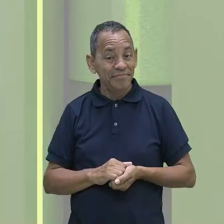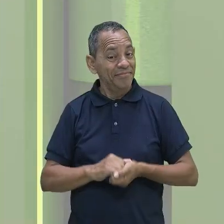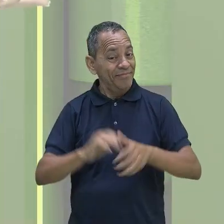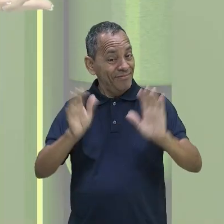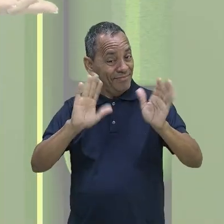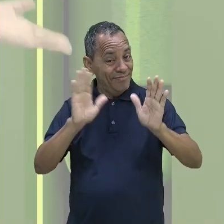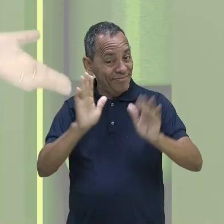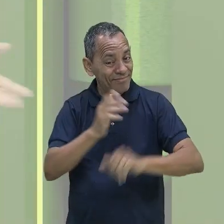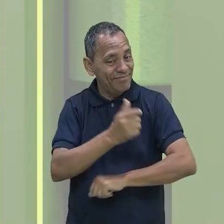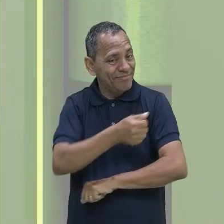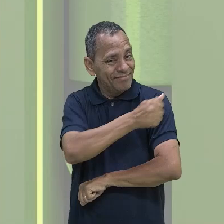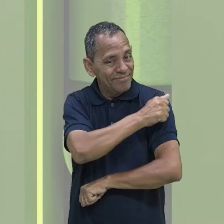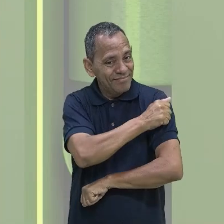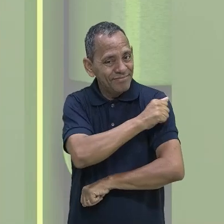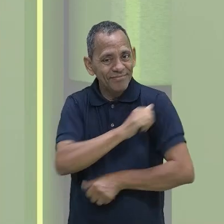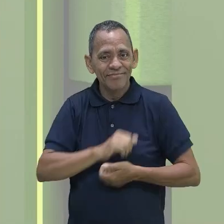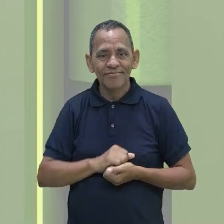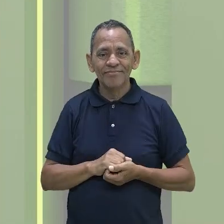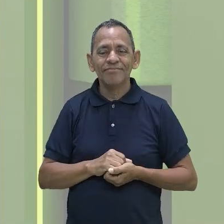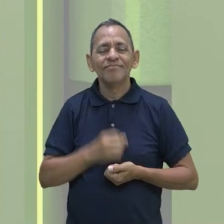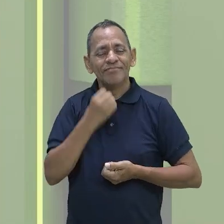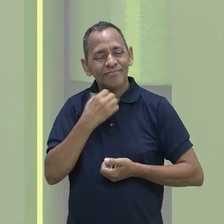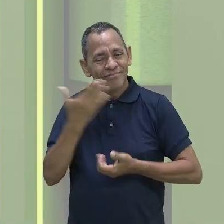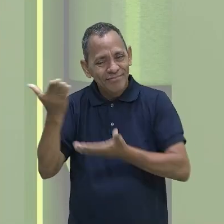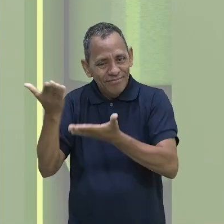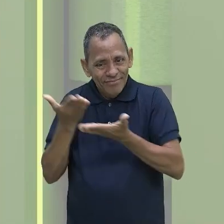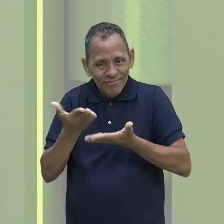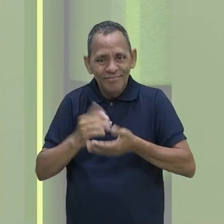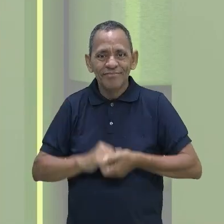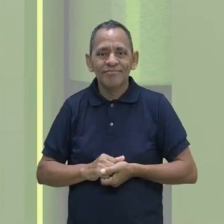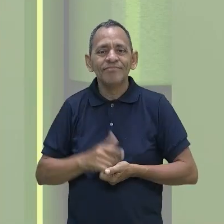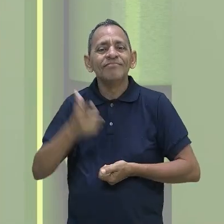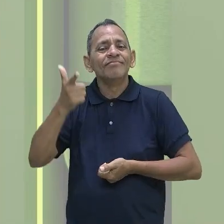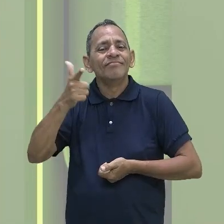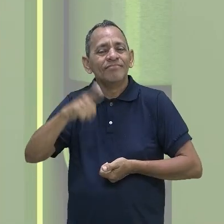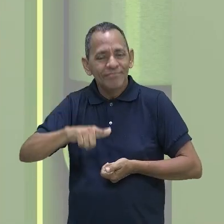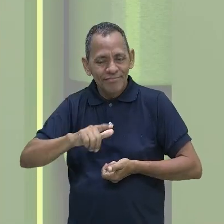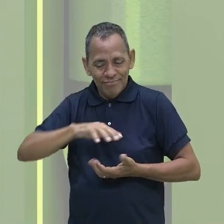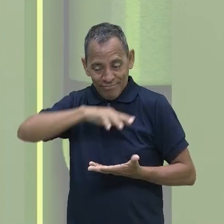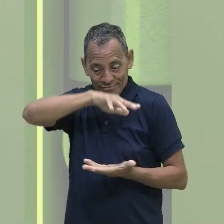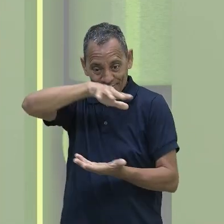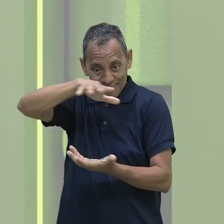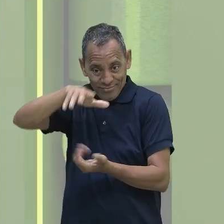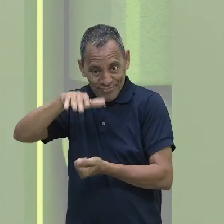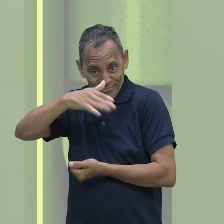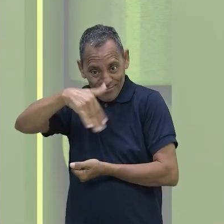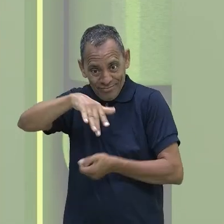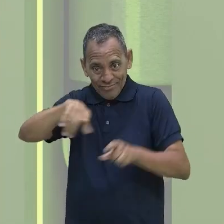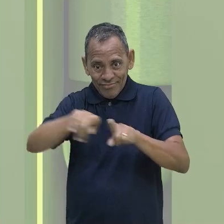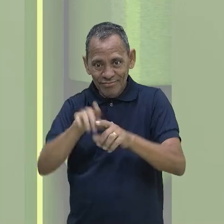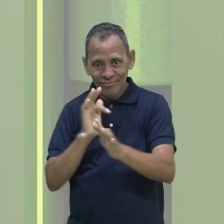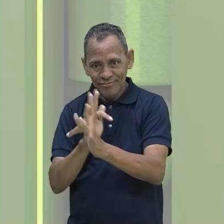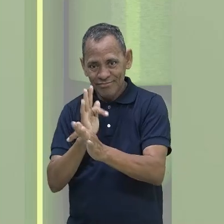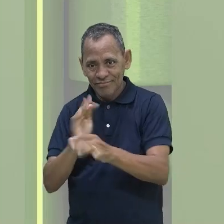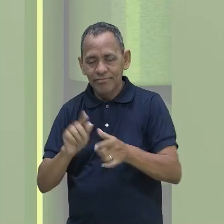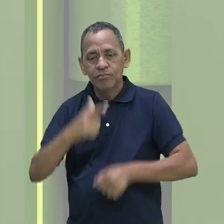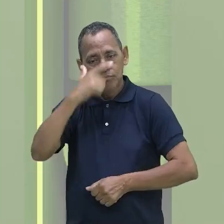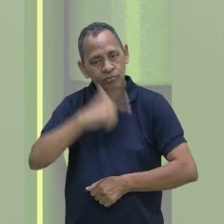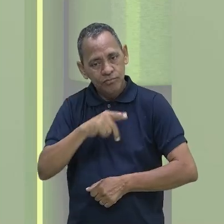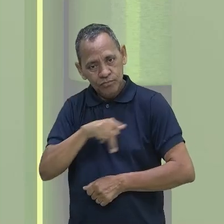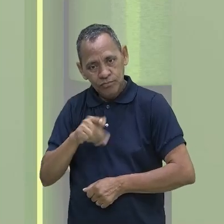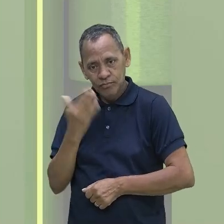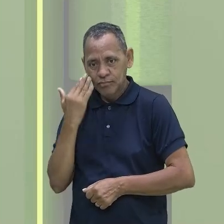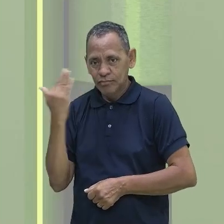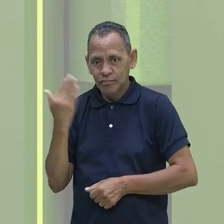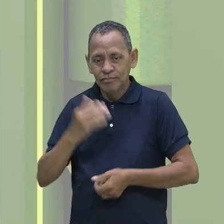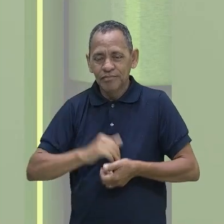Olá, meus queridos, sejam bem-vindos ao nosso mundo da física. Eu sou a professora